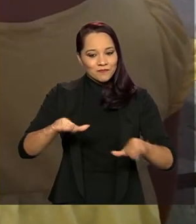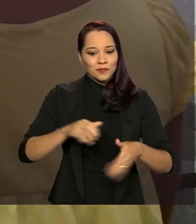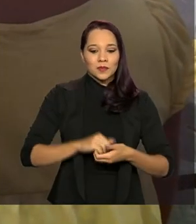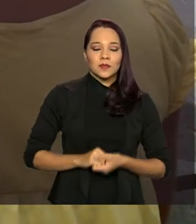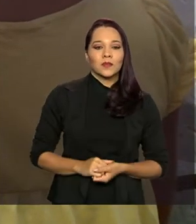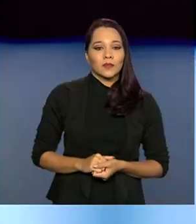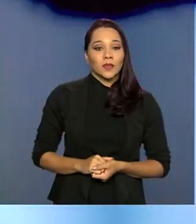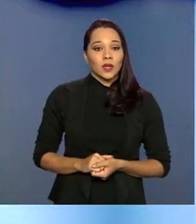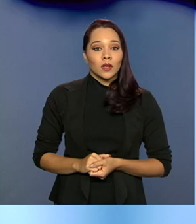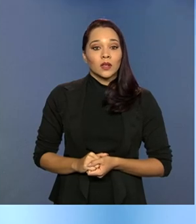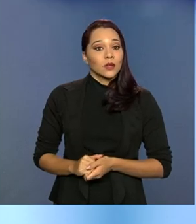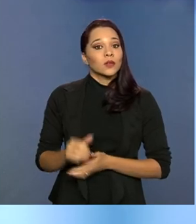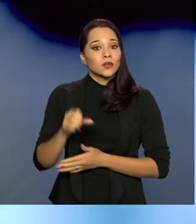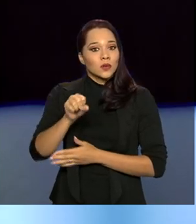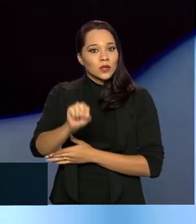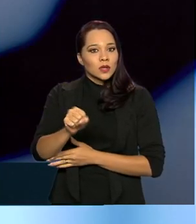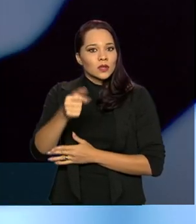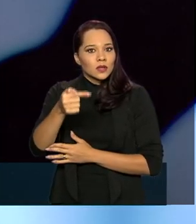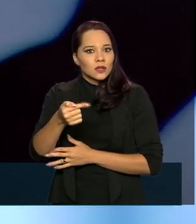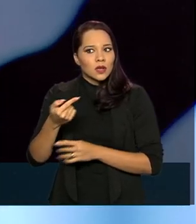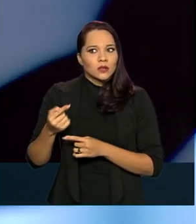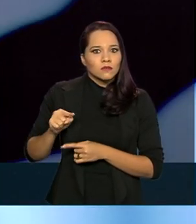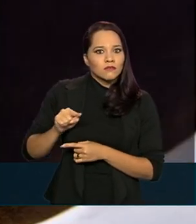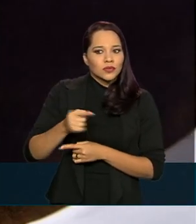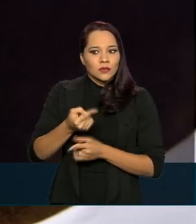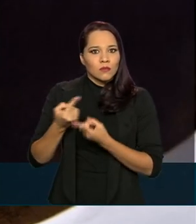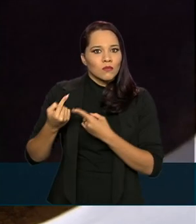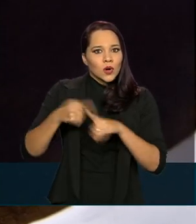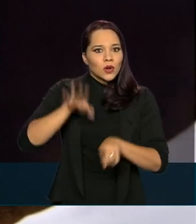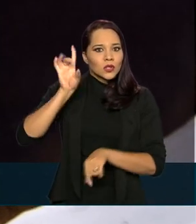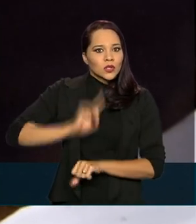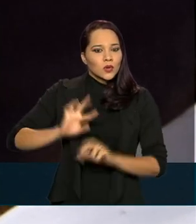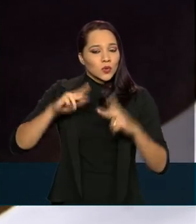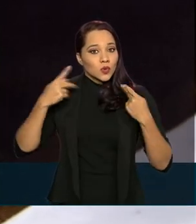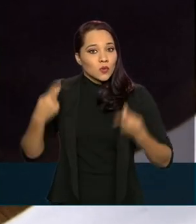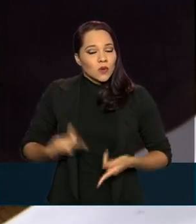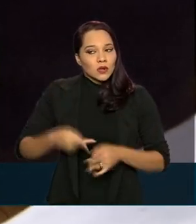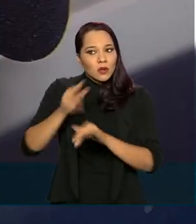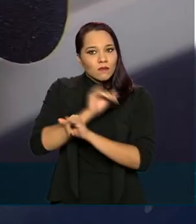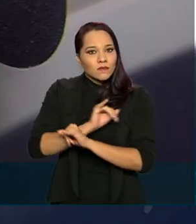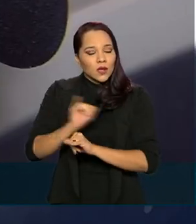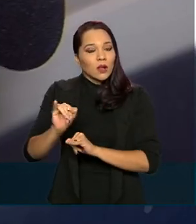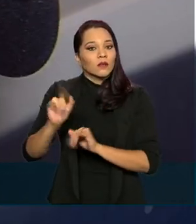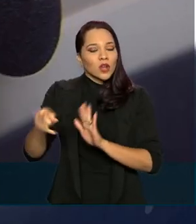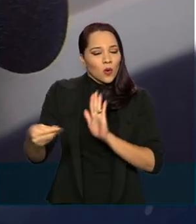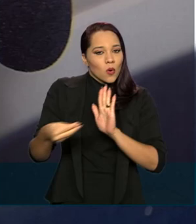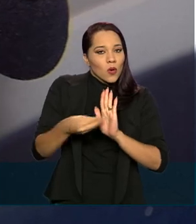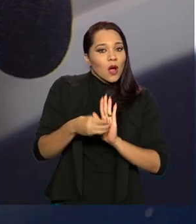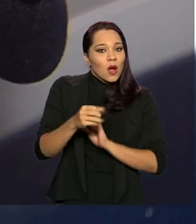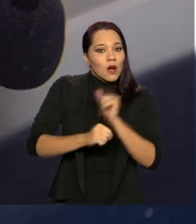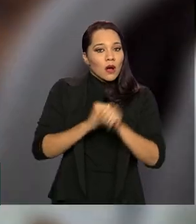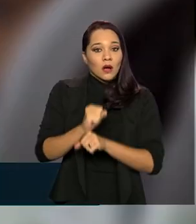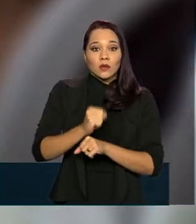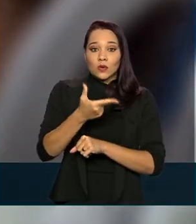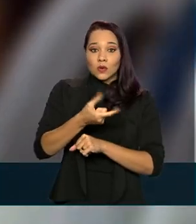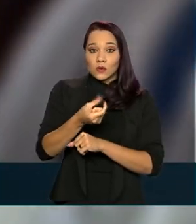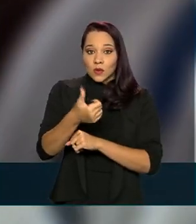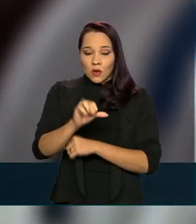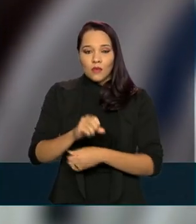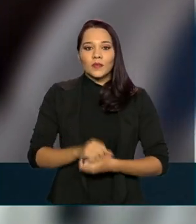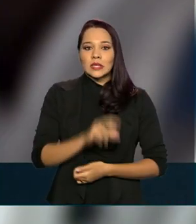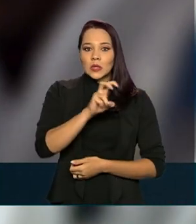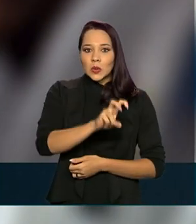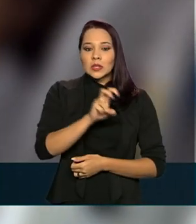Das 87 mil violações dos direitos humanos registradas em 2019, 55% foram